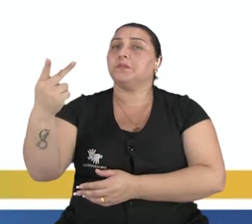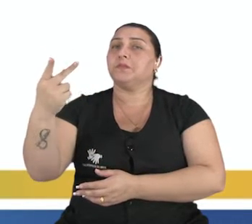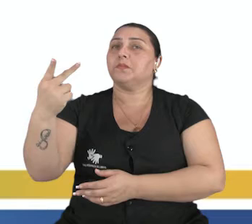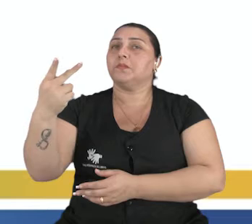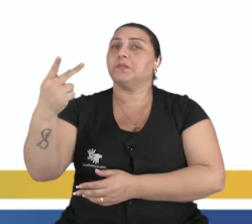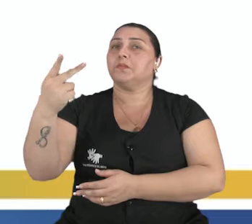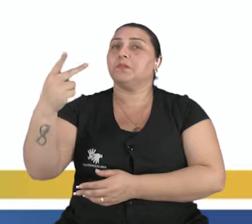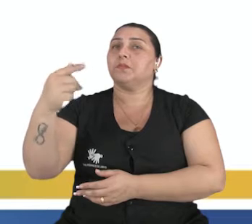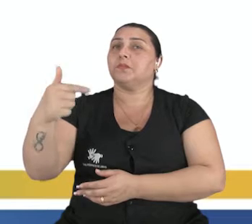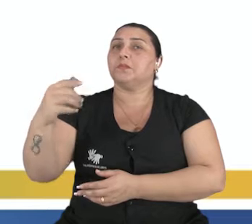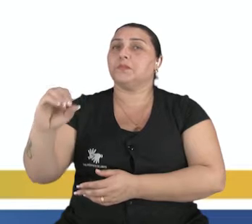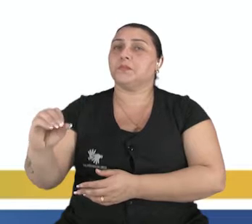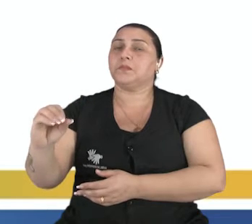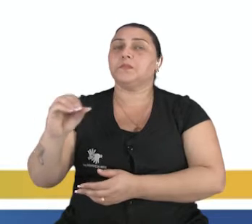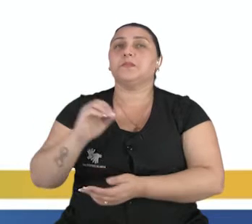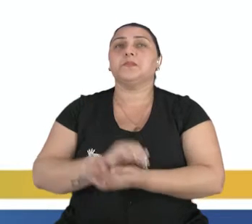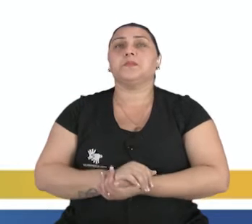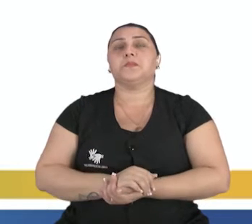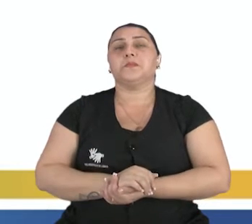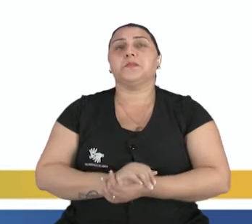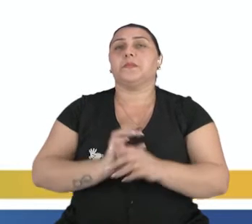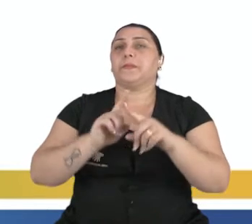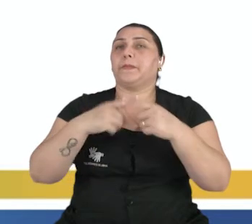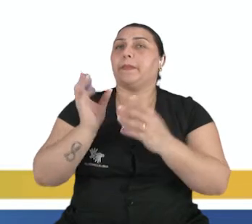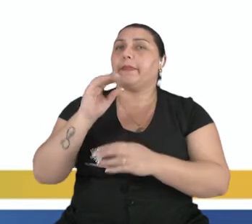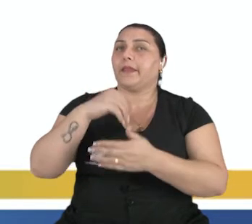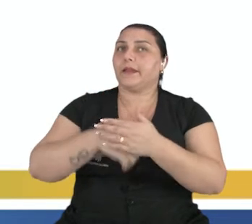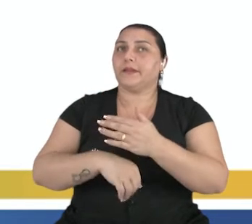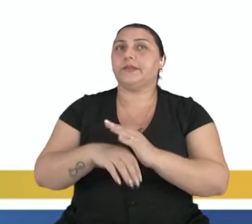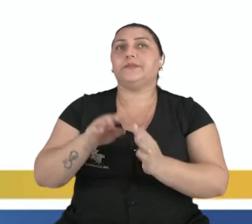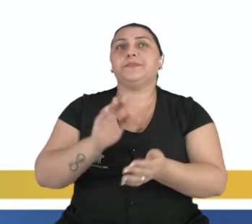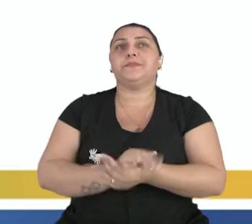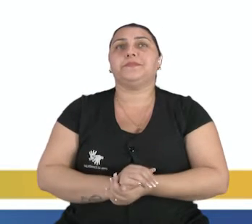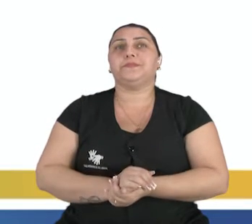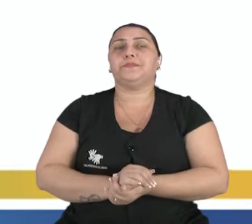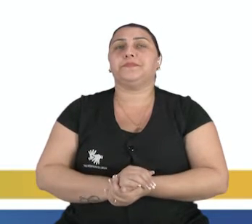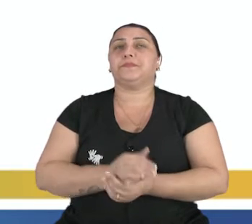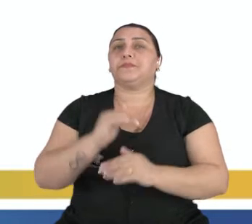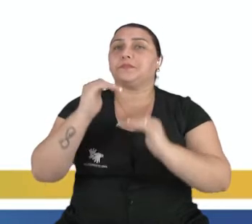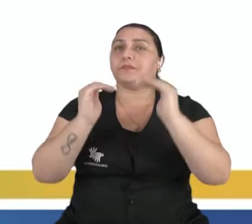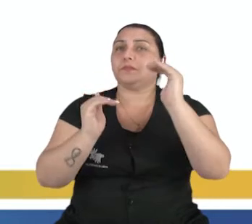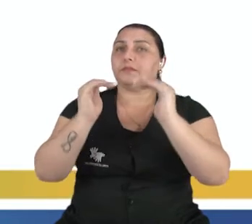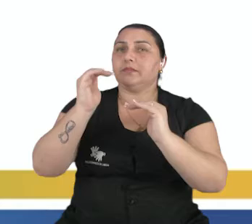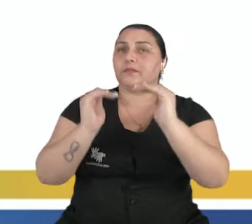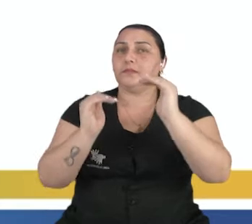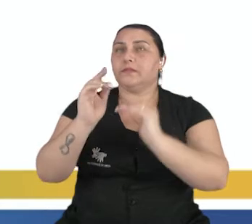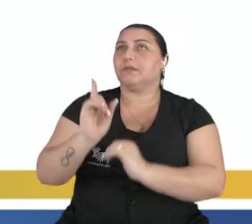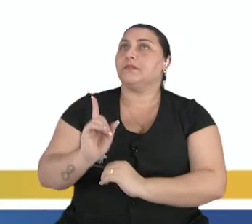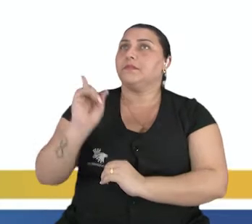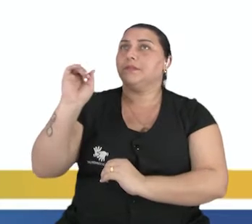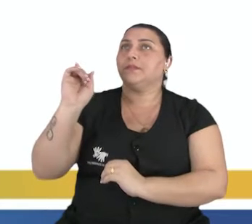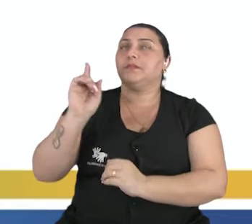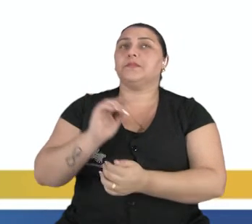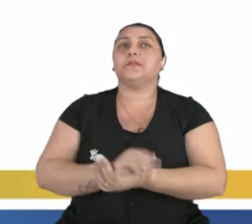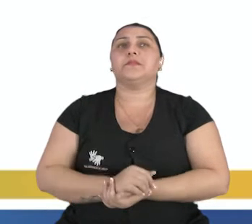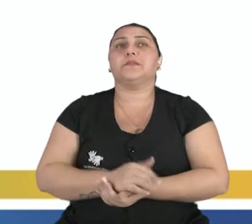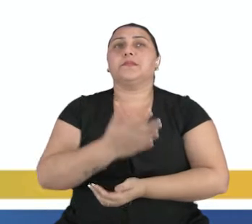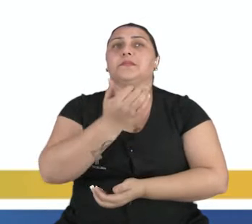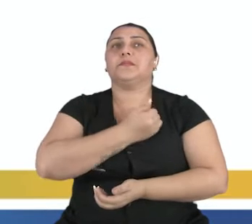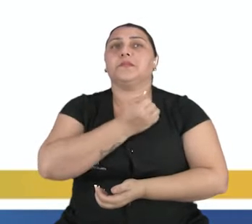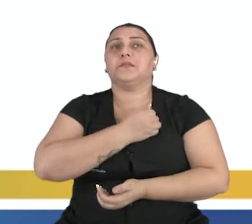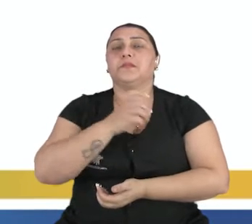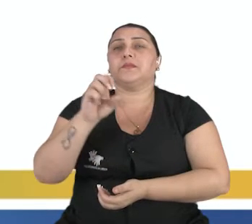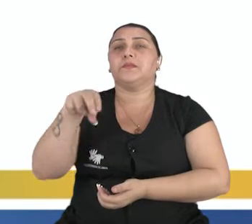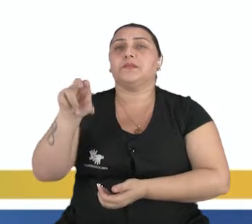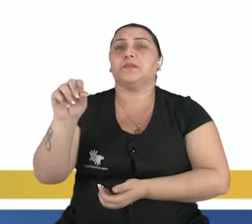os reagentes e o produto. Mas dentro de uma reação química, como balancear isso? Então, existe o número de Knox